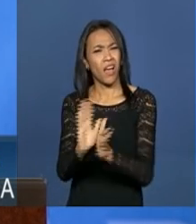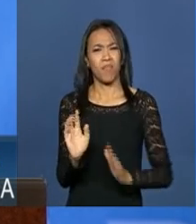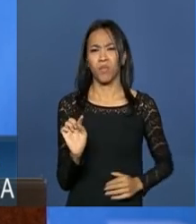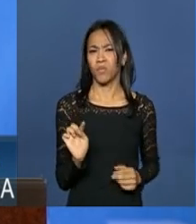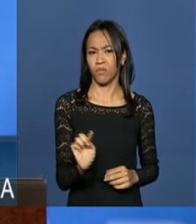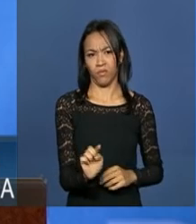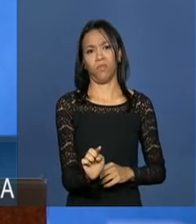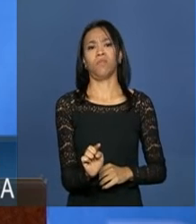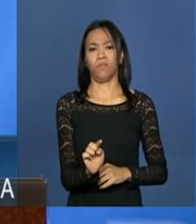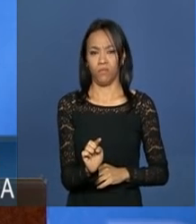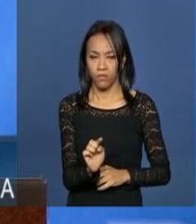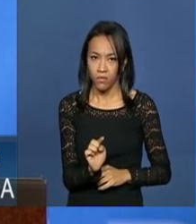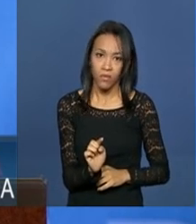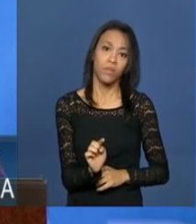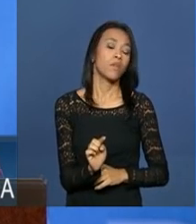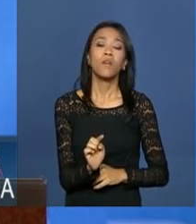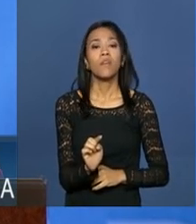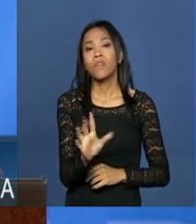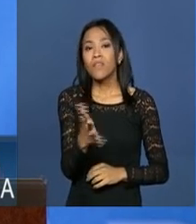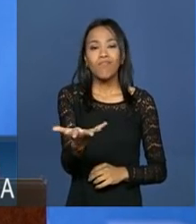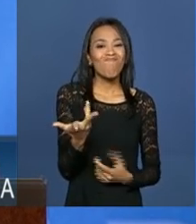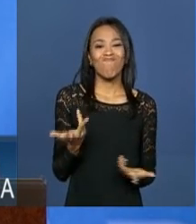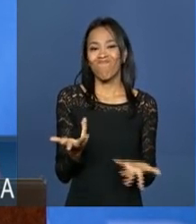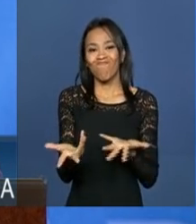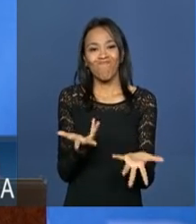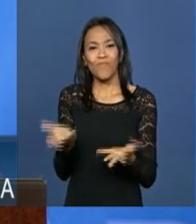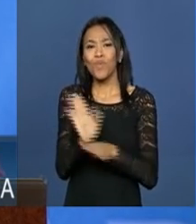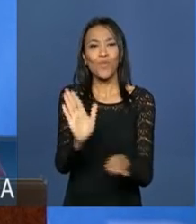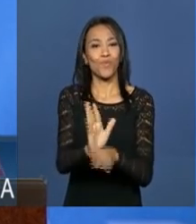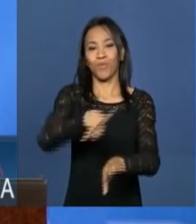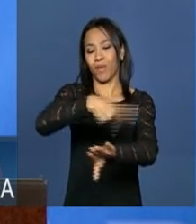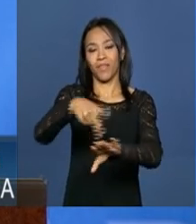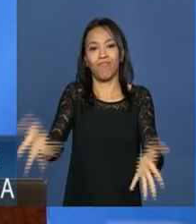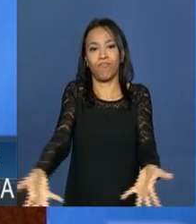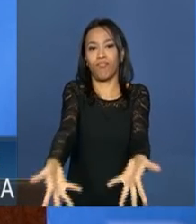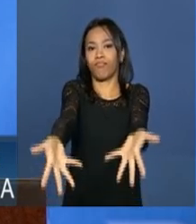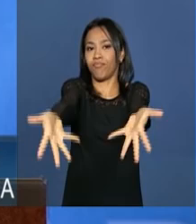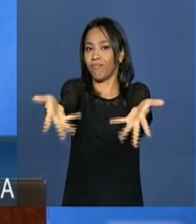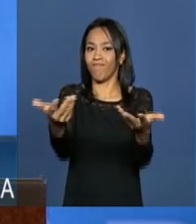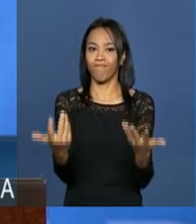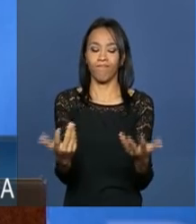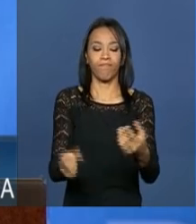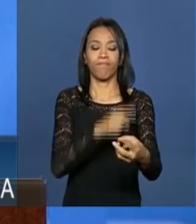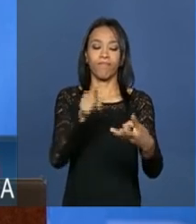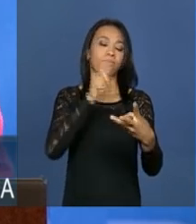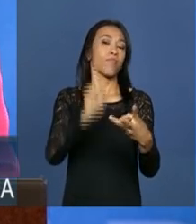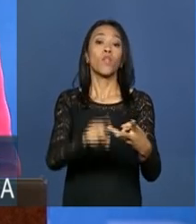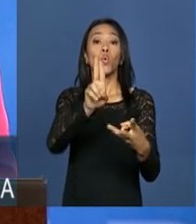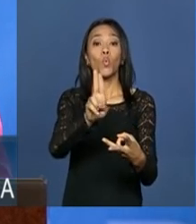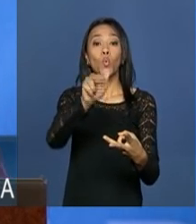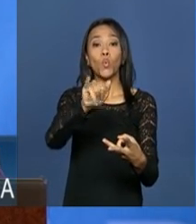Pautas pautas que não contribuem para o país. Unidade pela